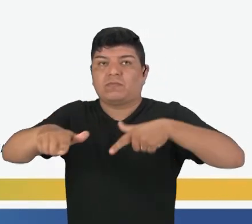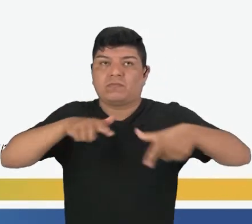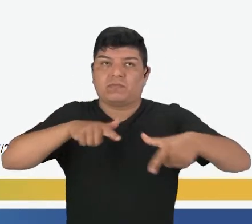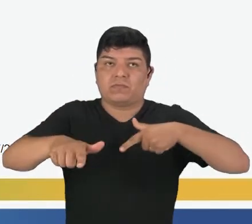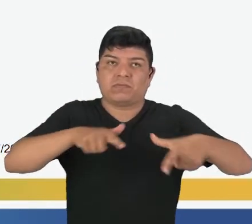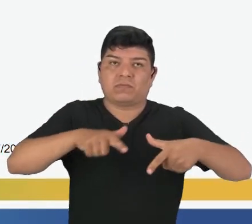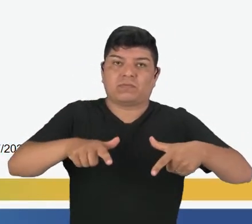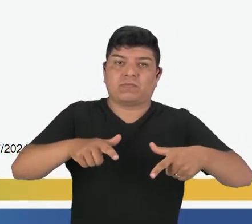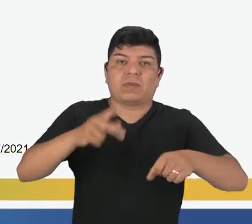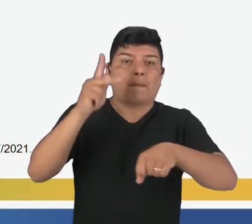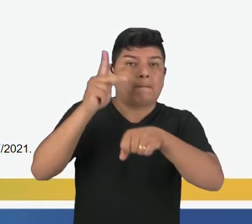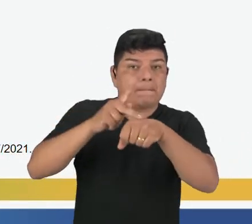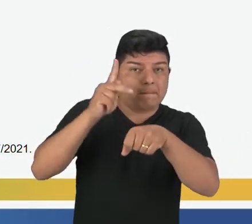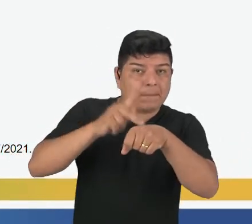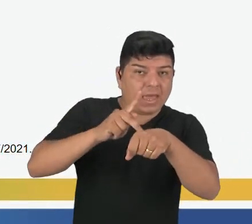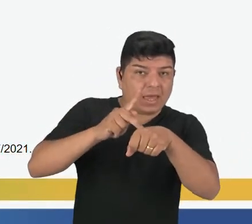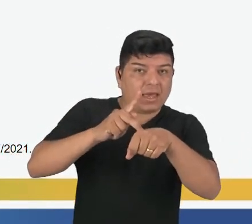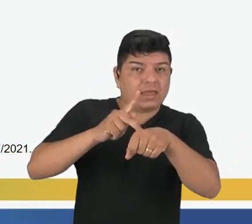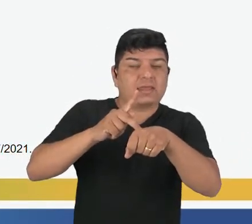de pedra,